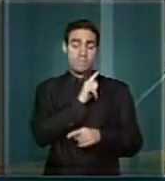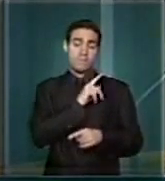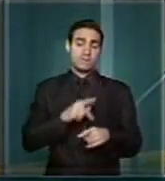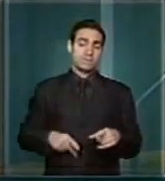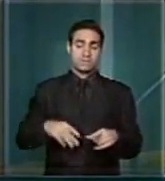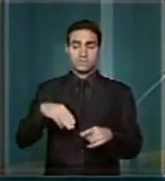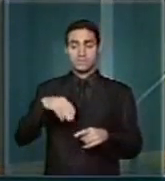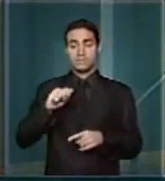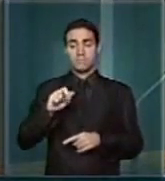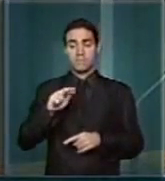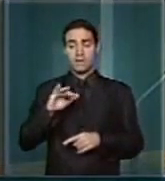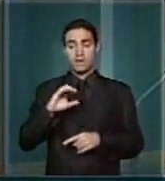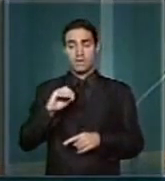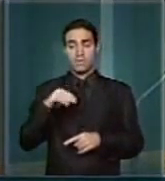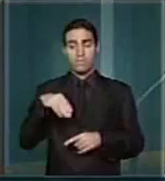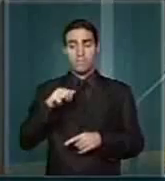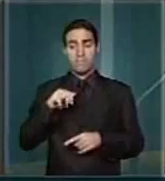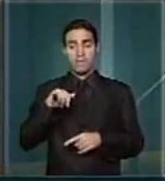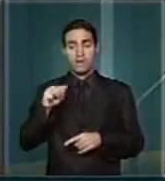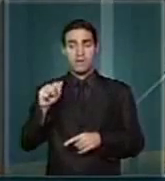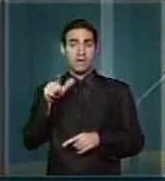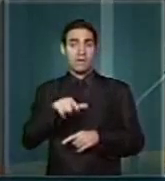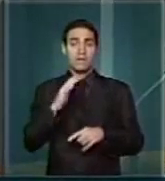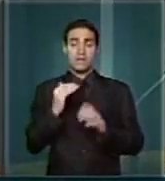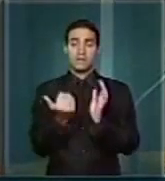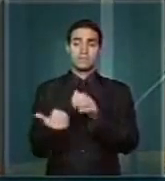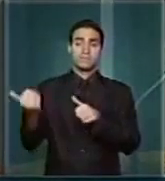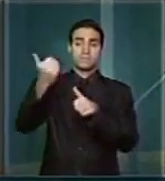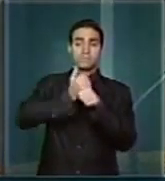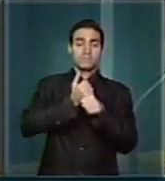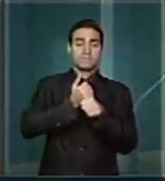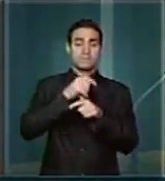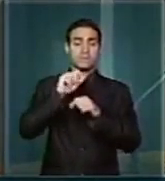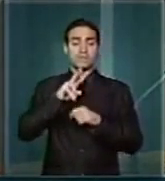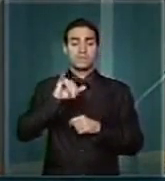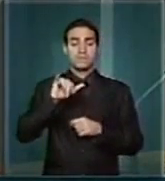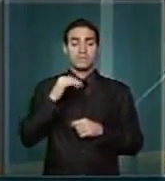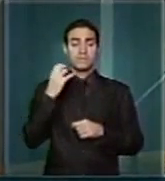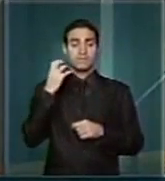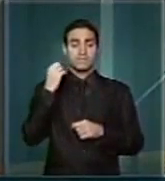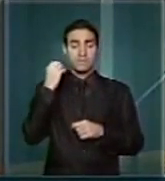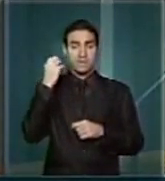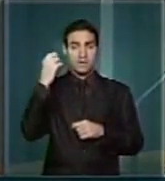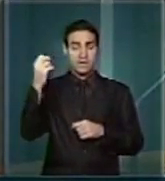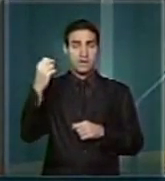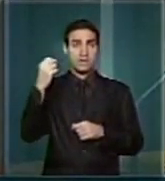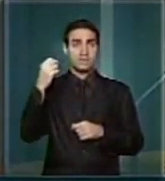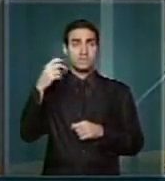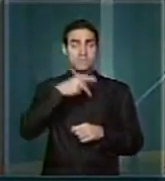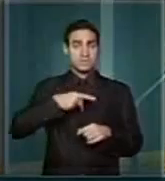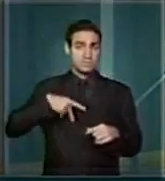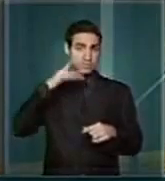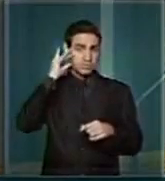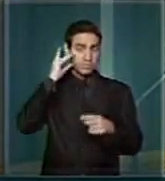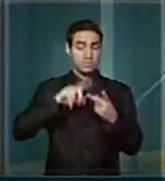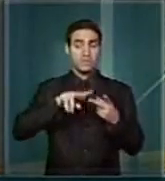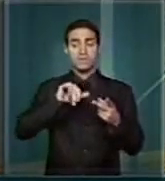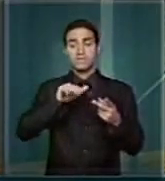Maia, assume o mais alto posto do nosso país, com a viagem da presidente Dilma, com a viagem